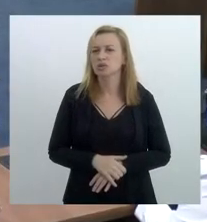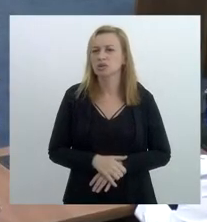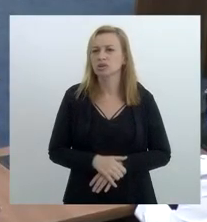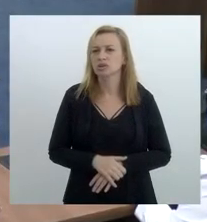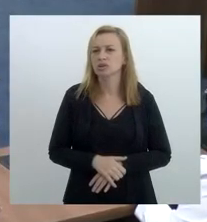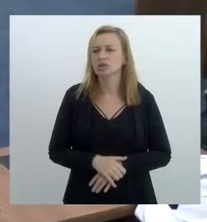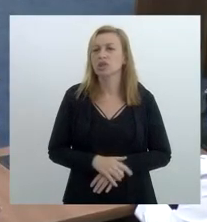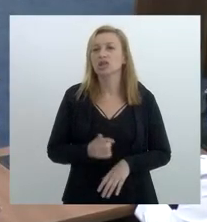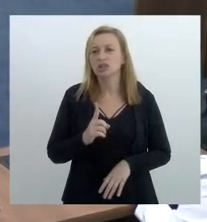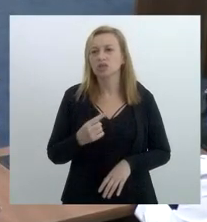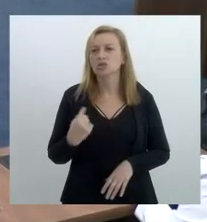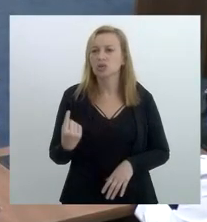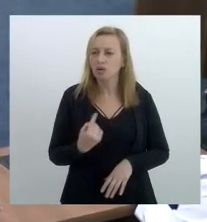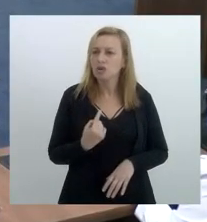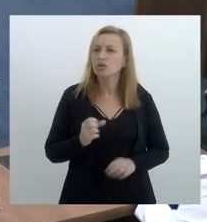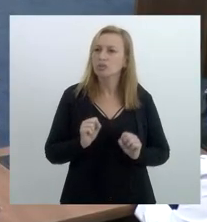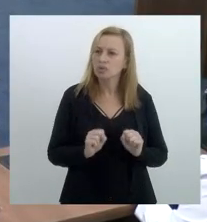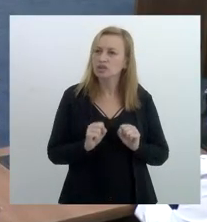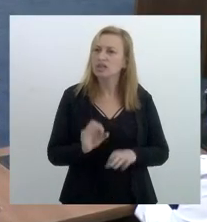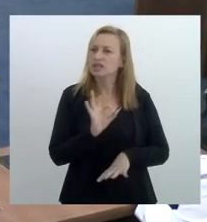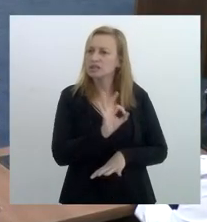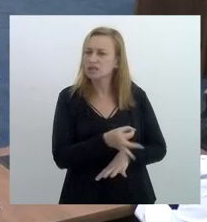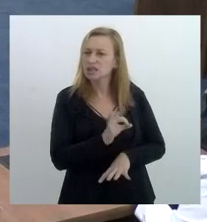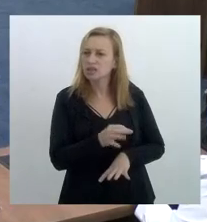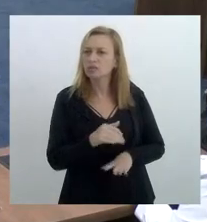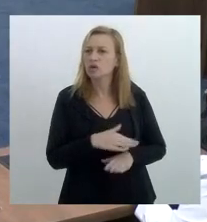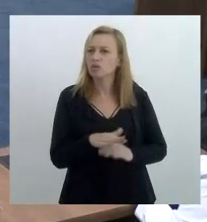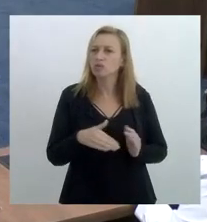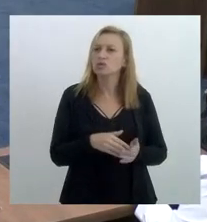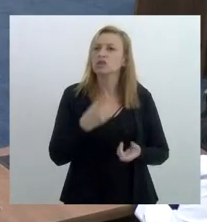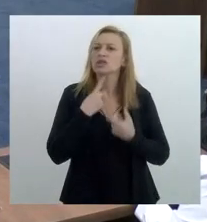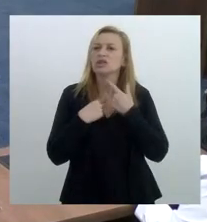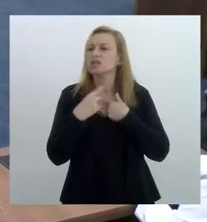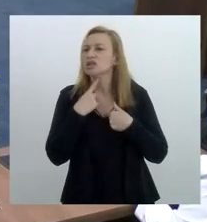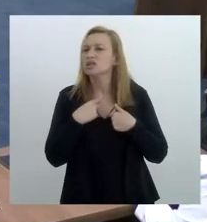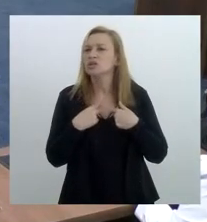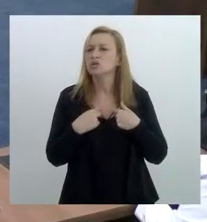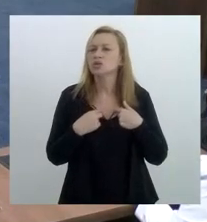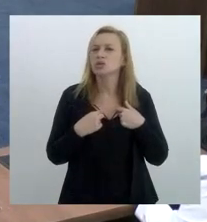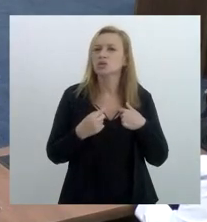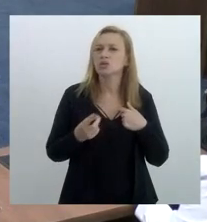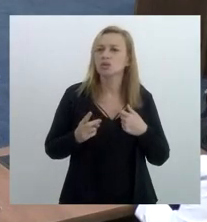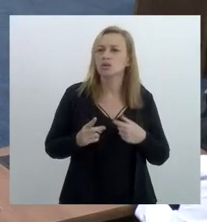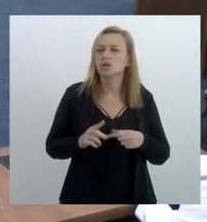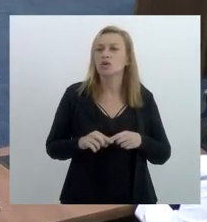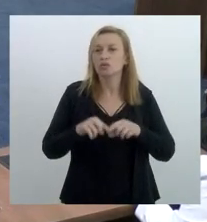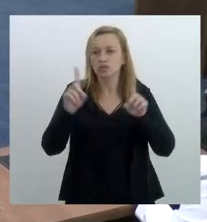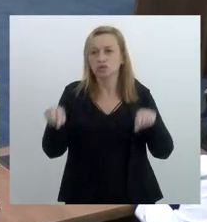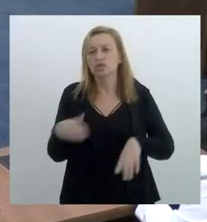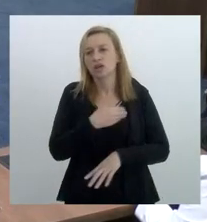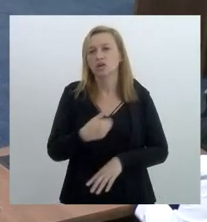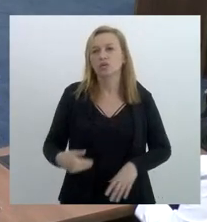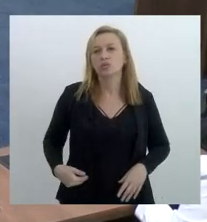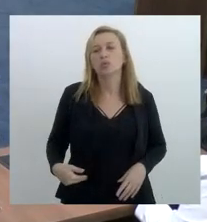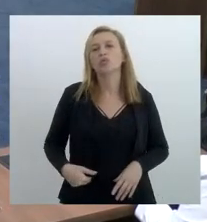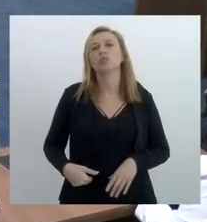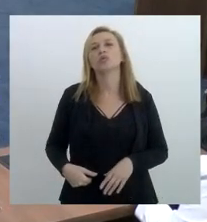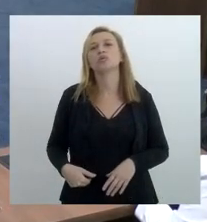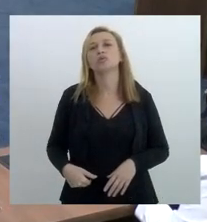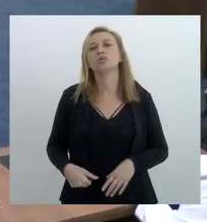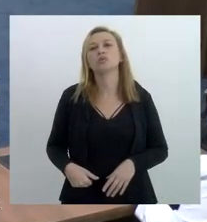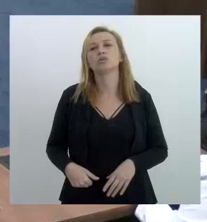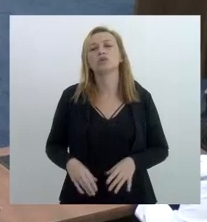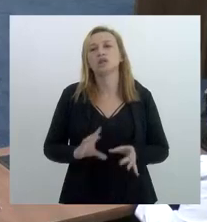Se nós vamos poder, evidentemente, como todos desejamos, manter o funcionarismo público funcionando com